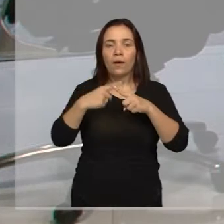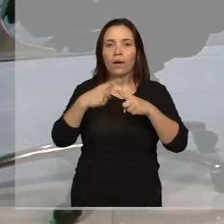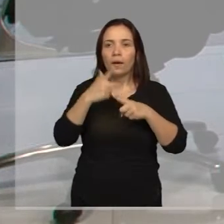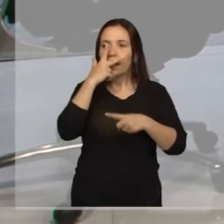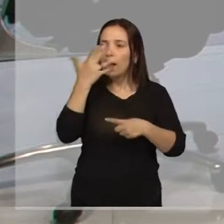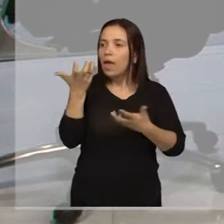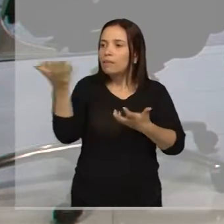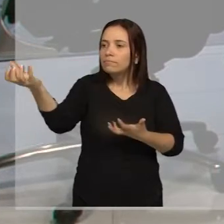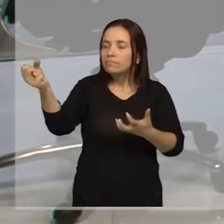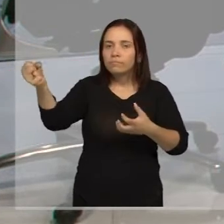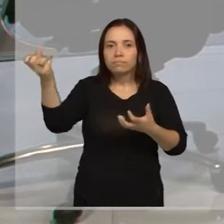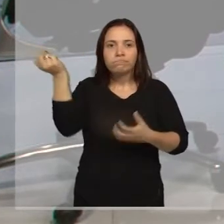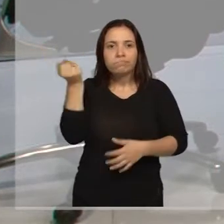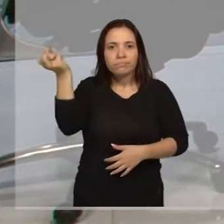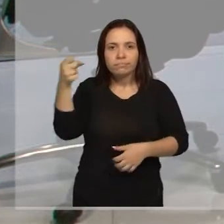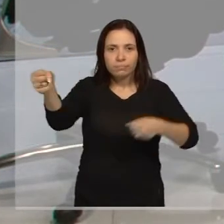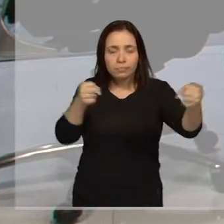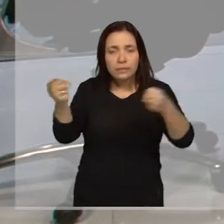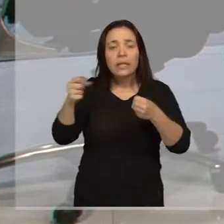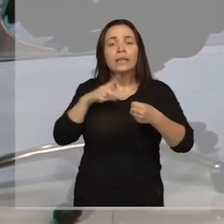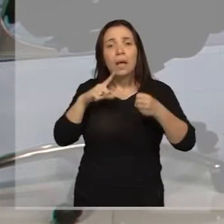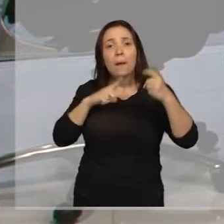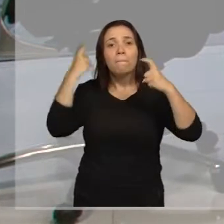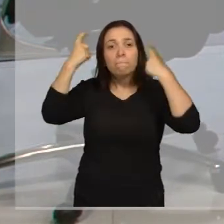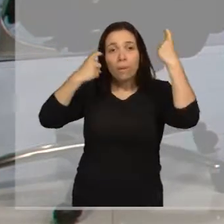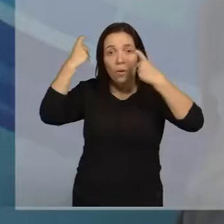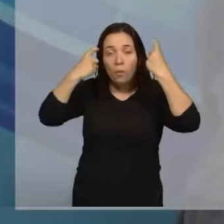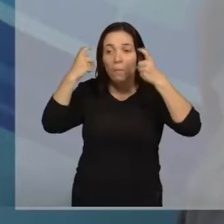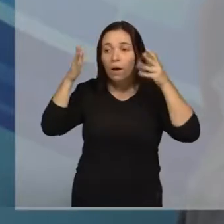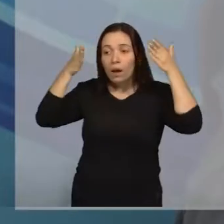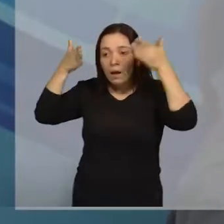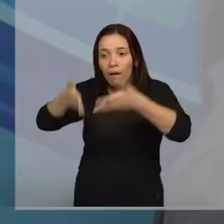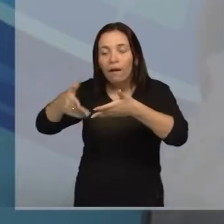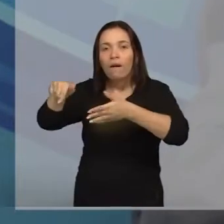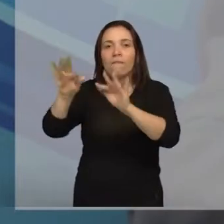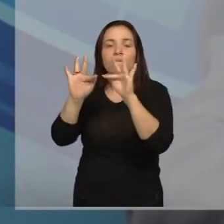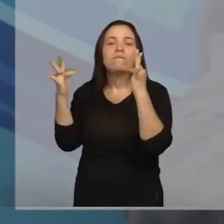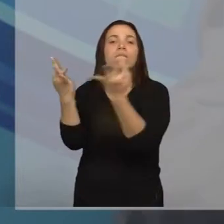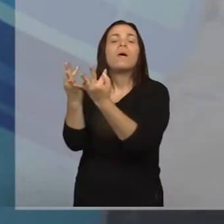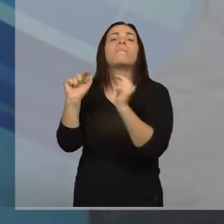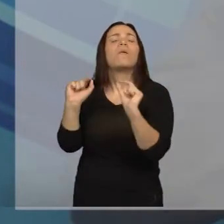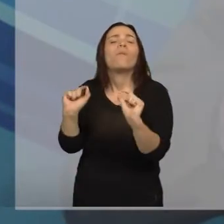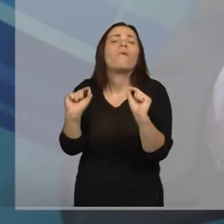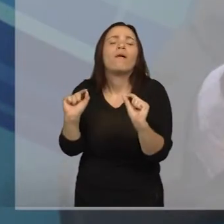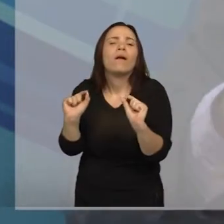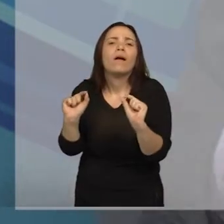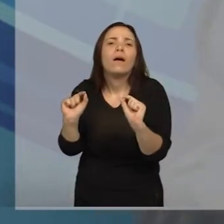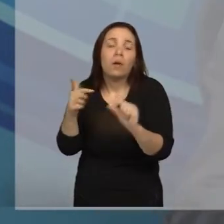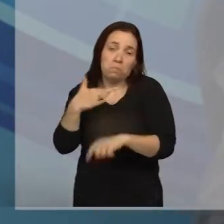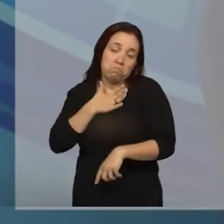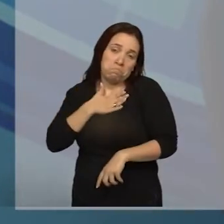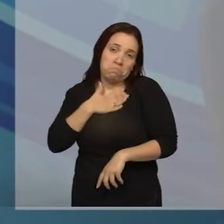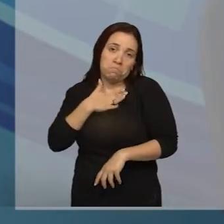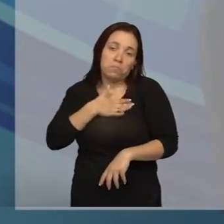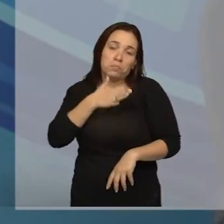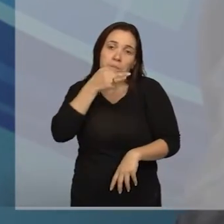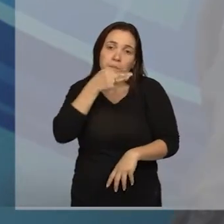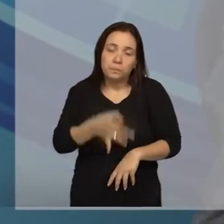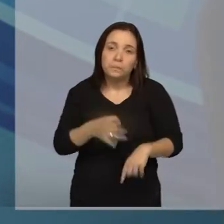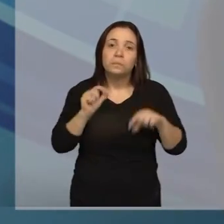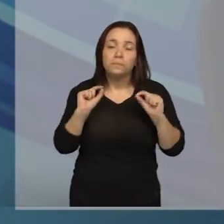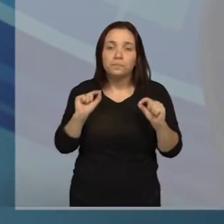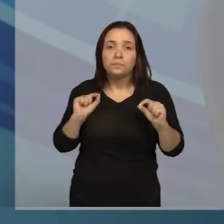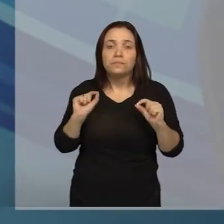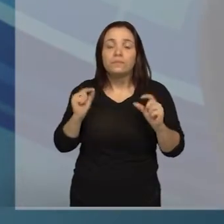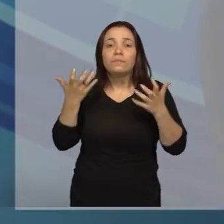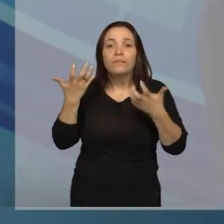Né? Uhum. Então, quando há essa preocupação com os membros familiares, é um sentido penso eu, que pedagógico, pensou, só